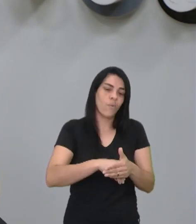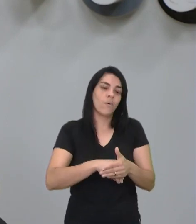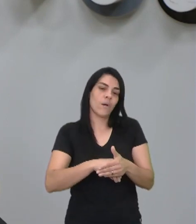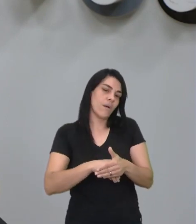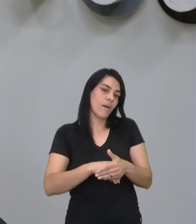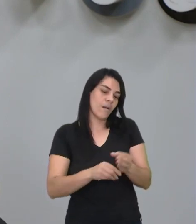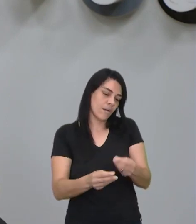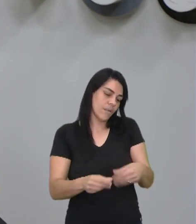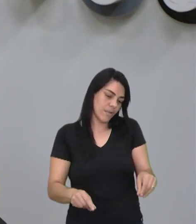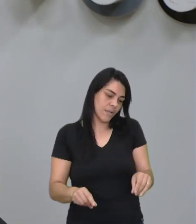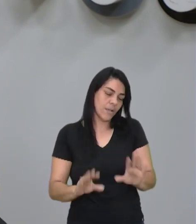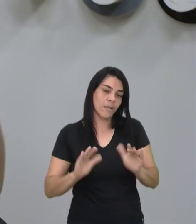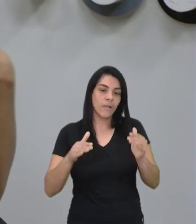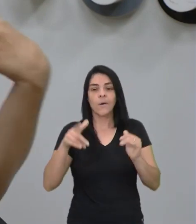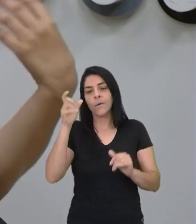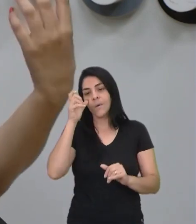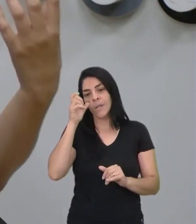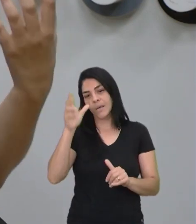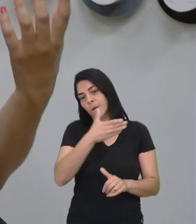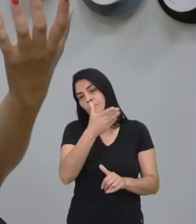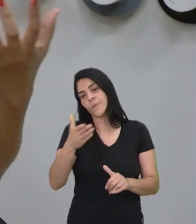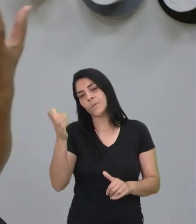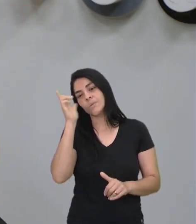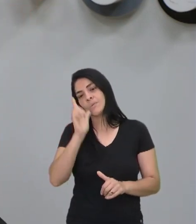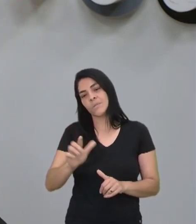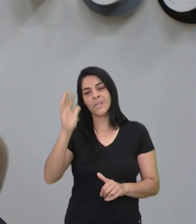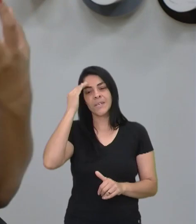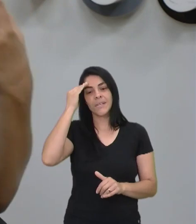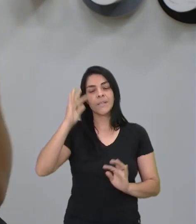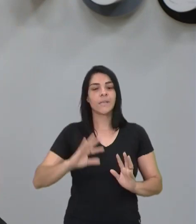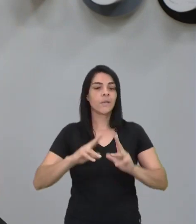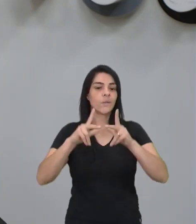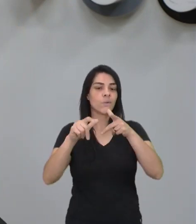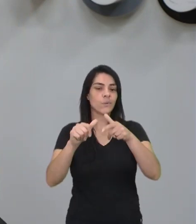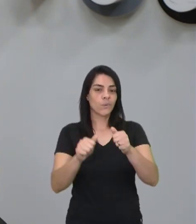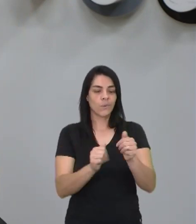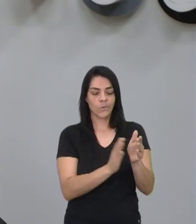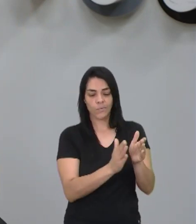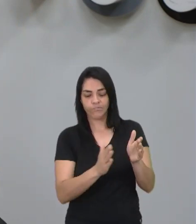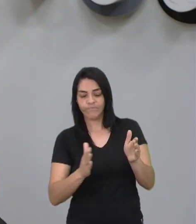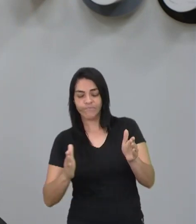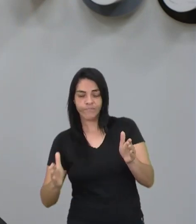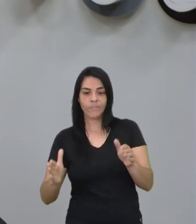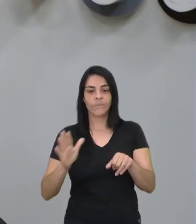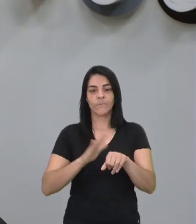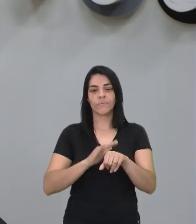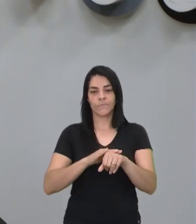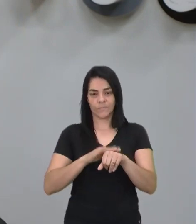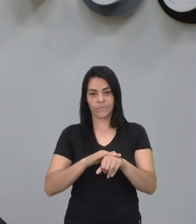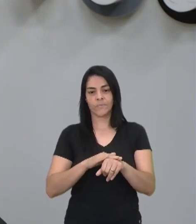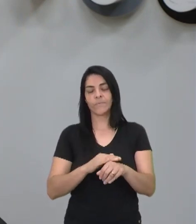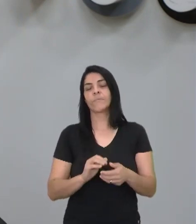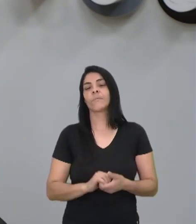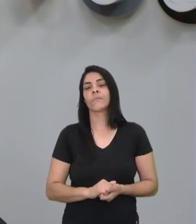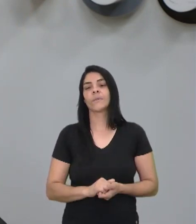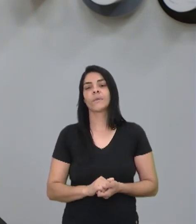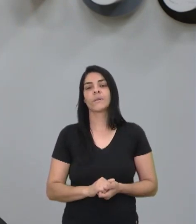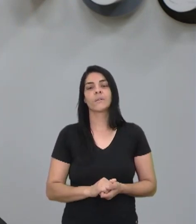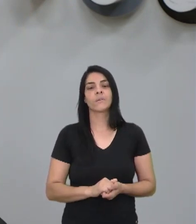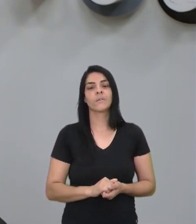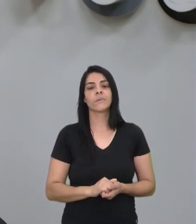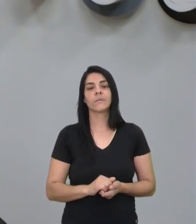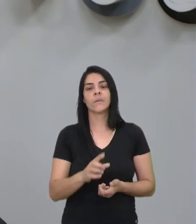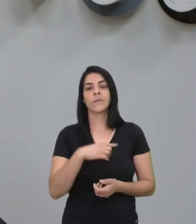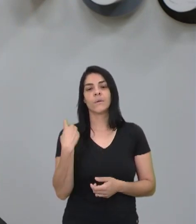bacana para a gente entender melhor todas essas ações aí e concatenar todo o